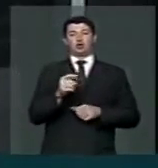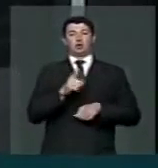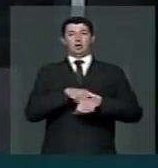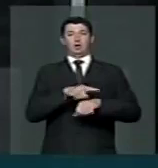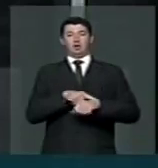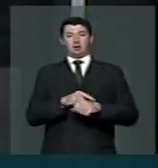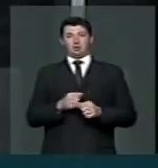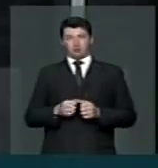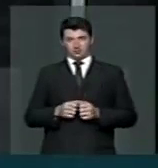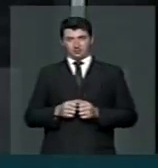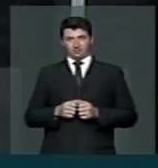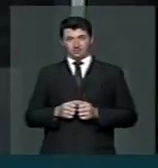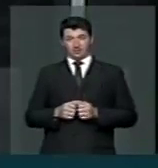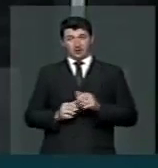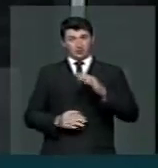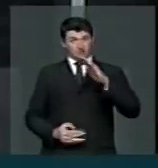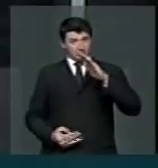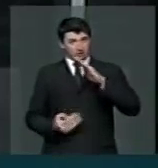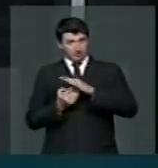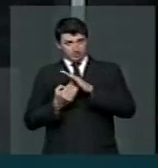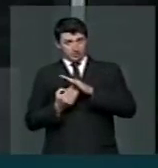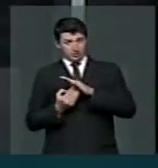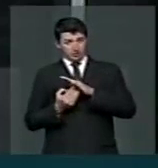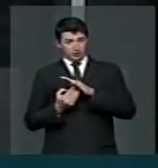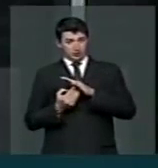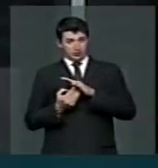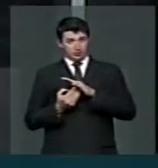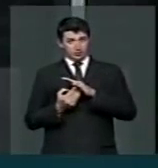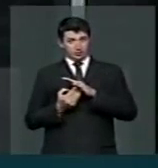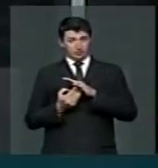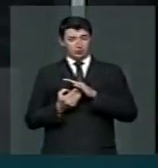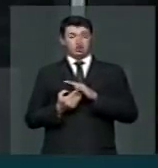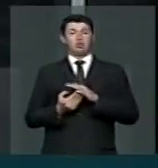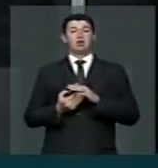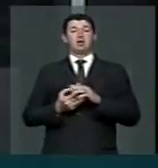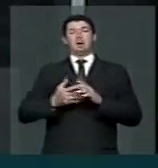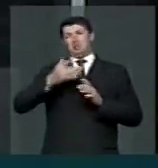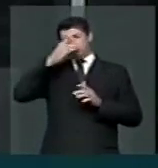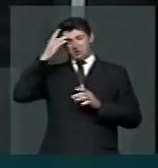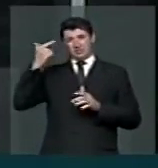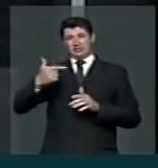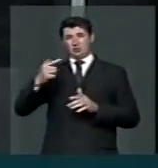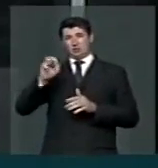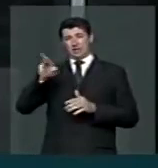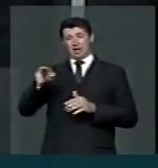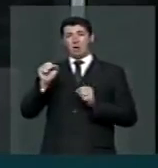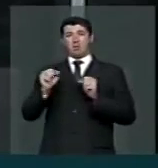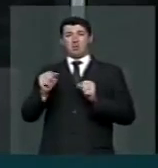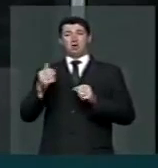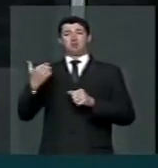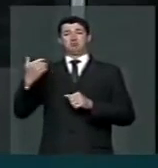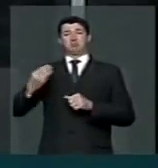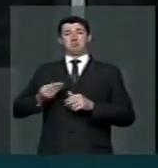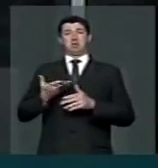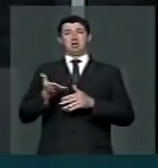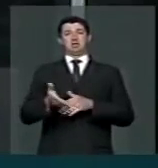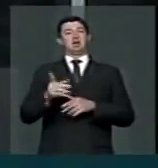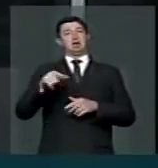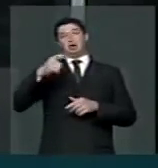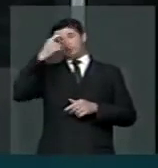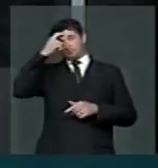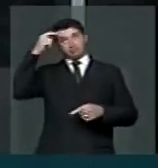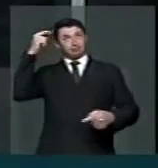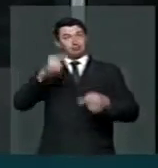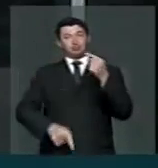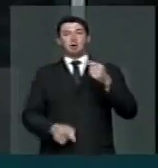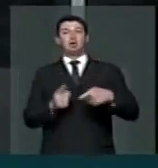biológico-cronológica? A restrição a que apenas os membros de segundo grau participem da eleição é de enorme insensatez,